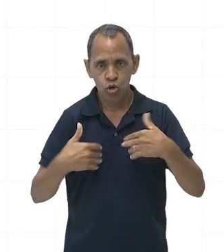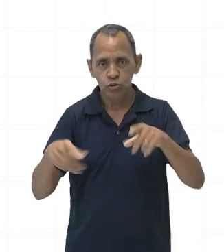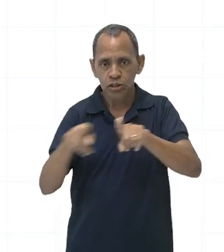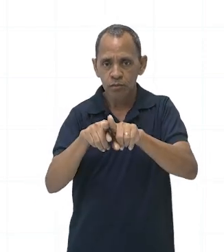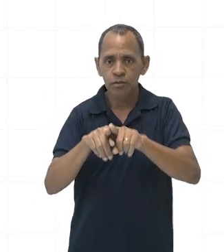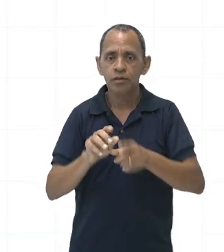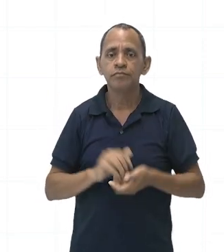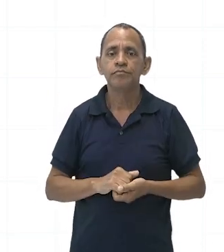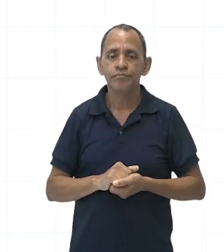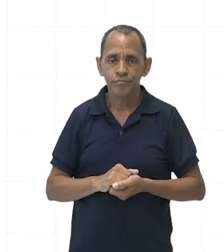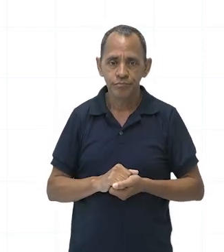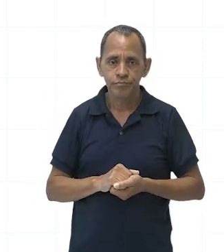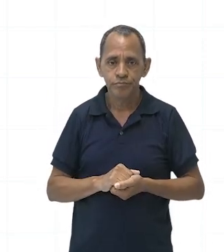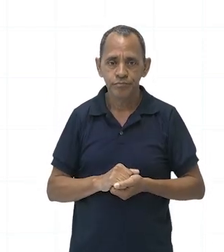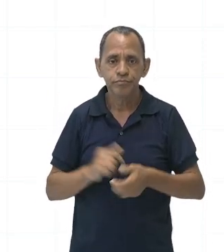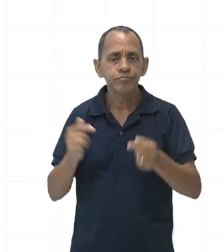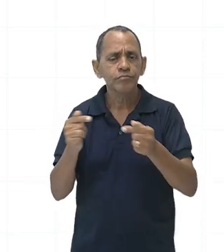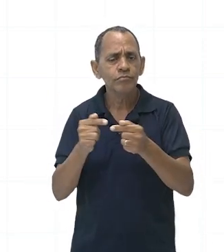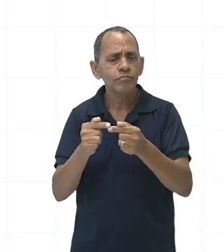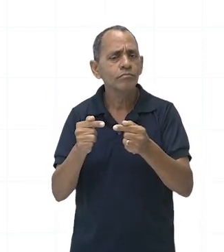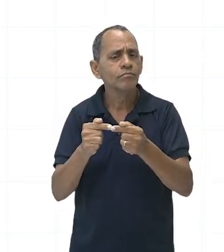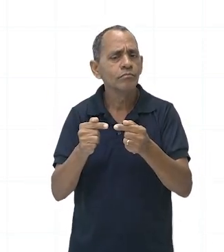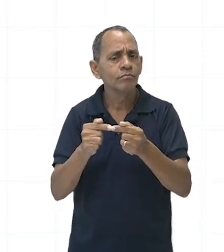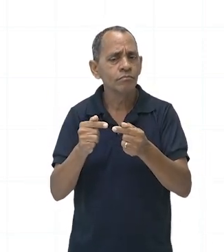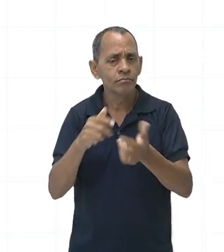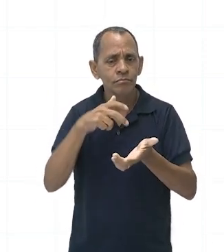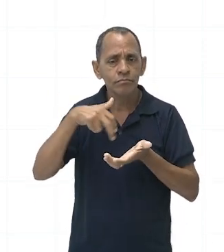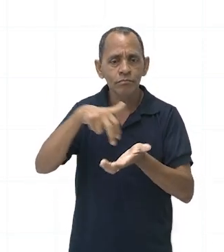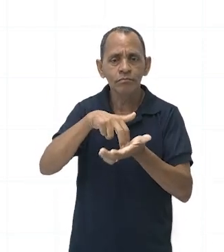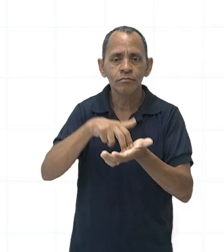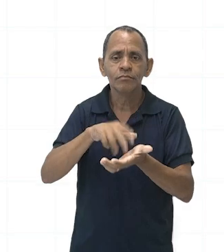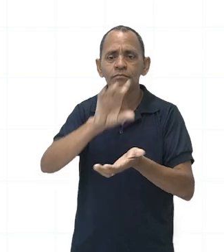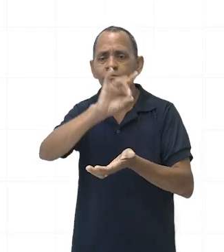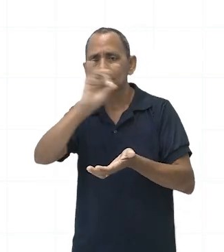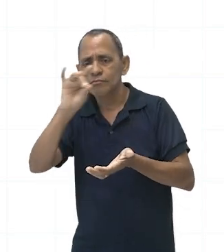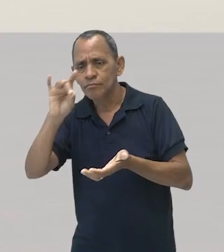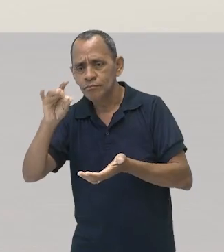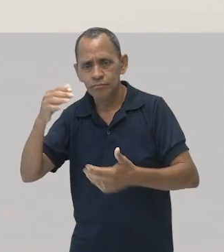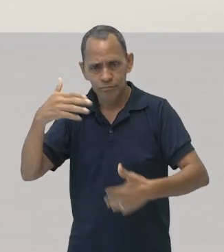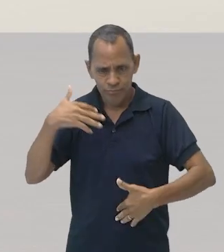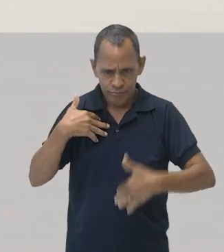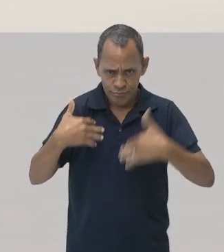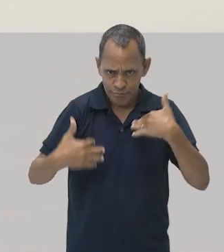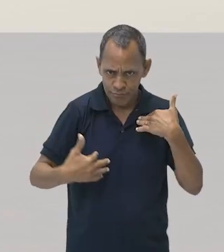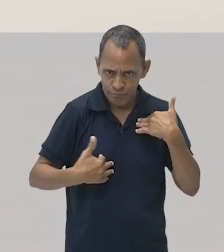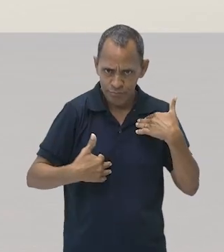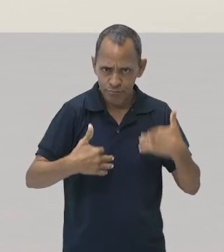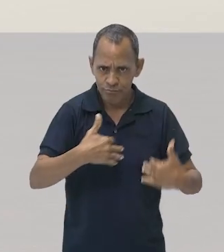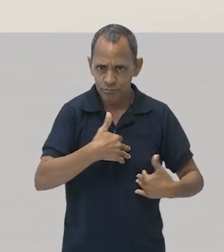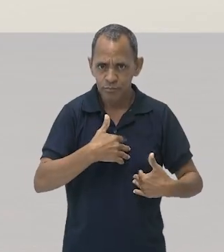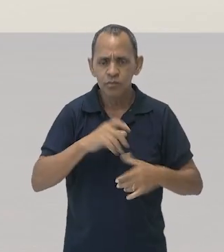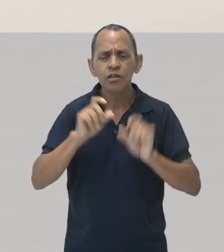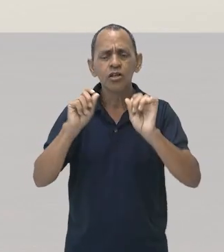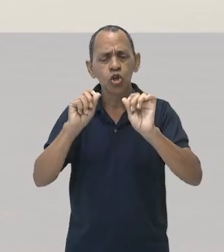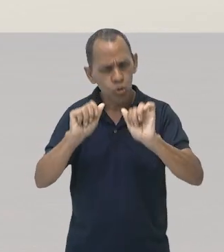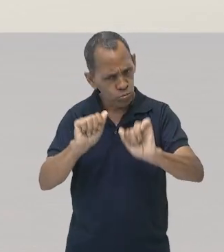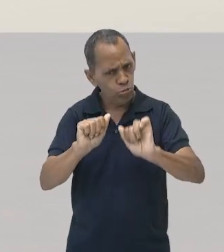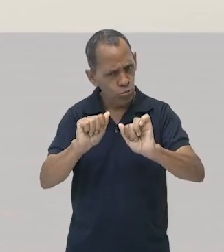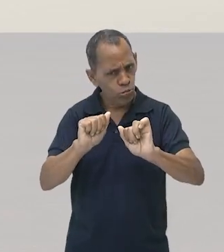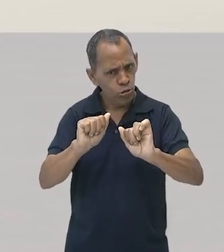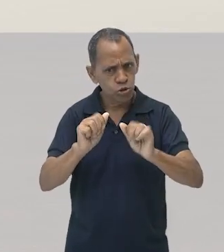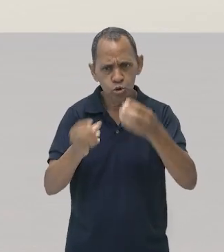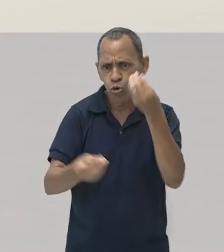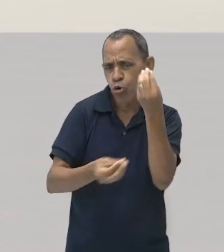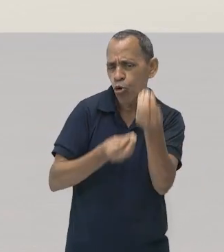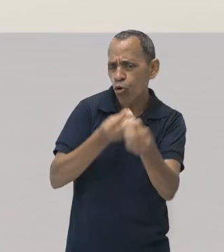essa questão de cada parte do seu corpo. O que eu posso fazer no meu corpo? De que forma